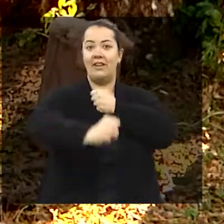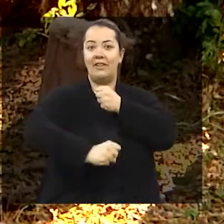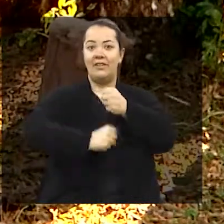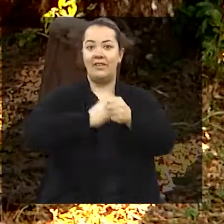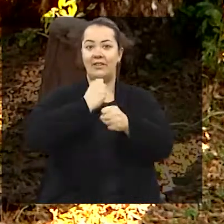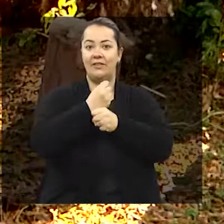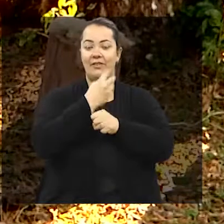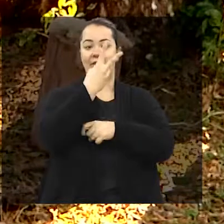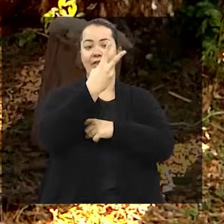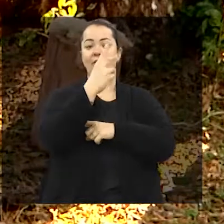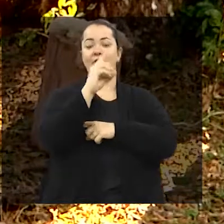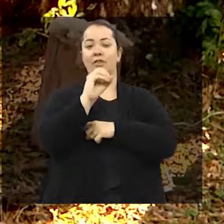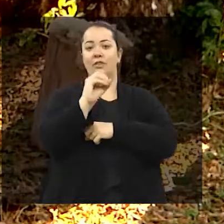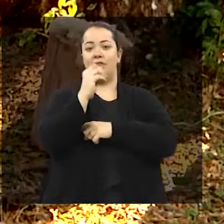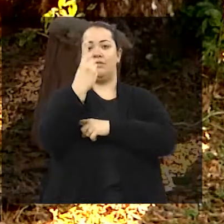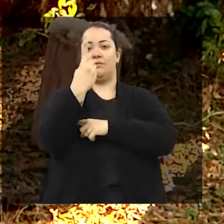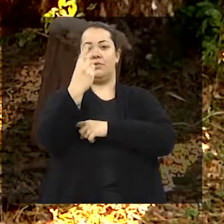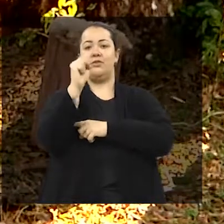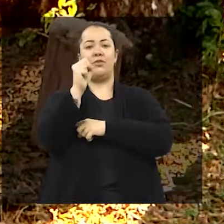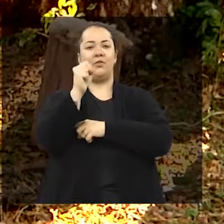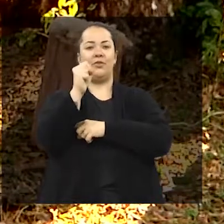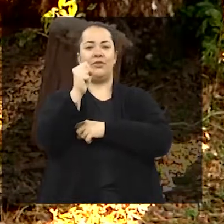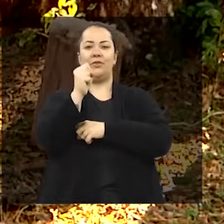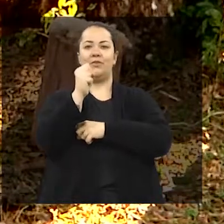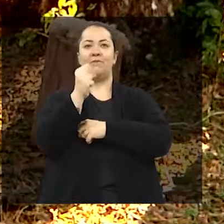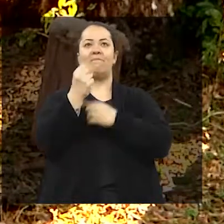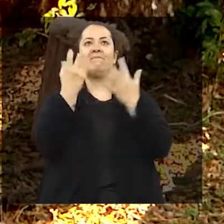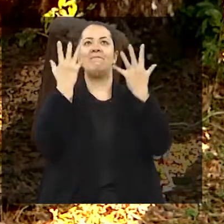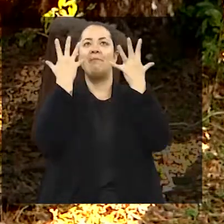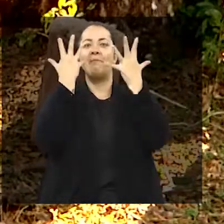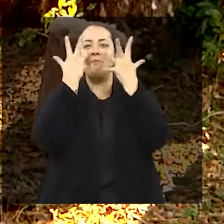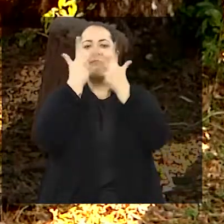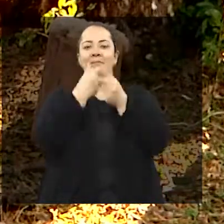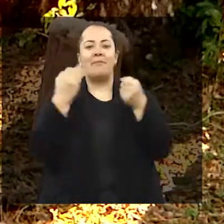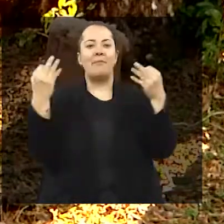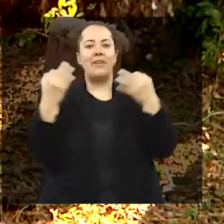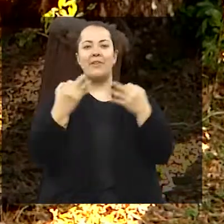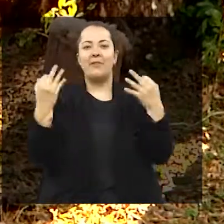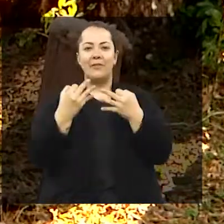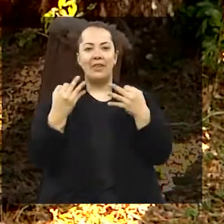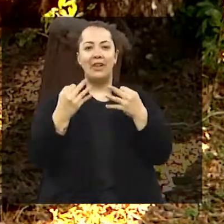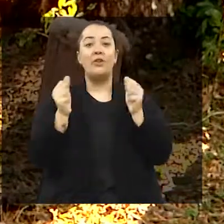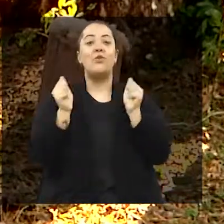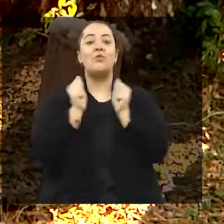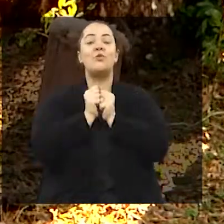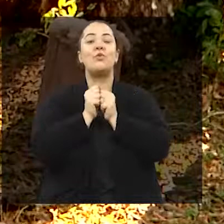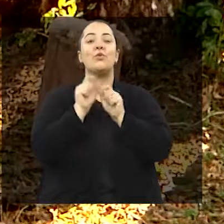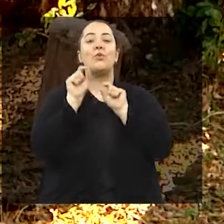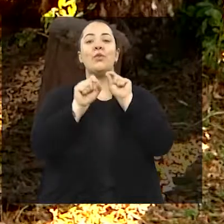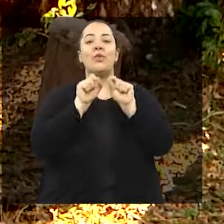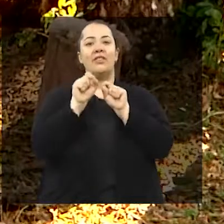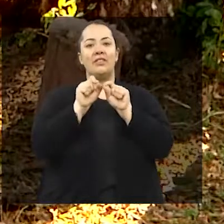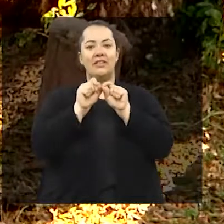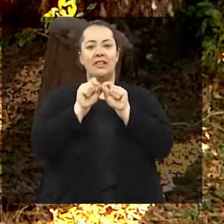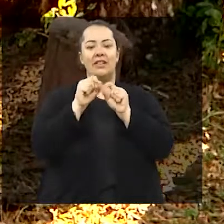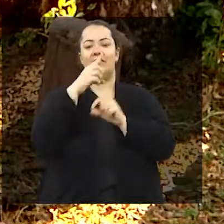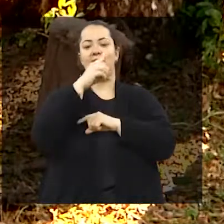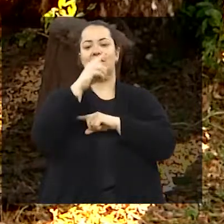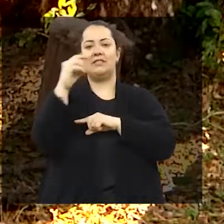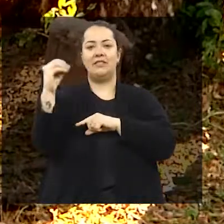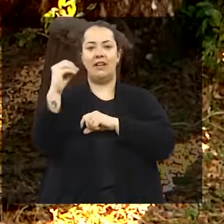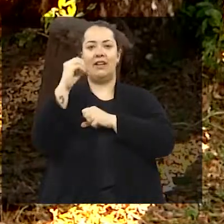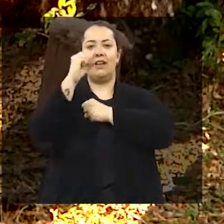lá que acolham se nós formos acolhidos e acolhermos pode ter certeza que nós faremos um grande